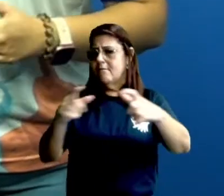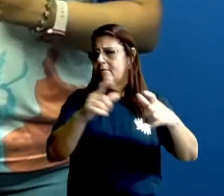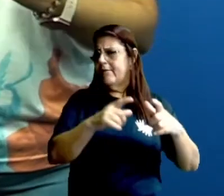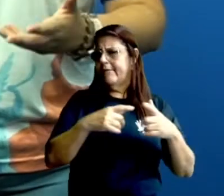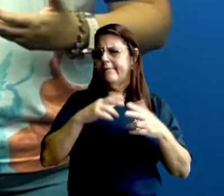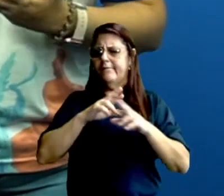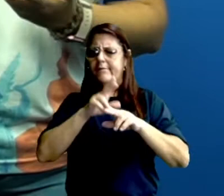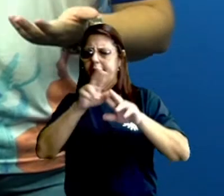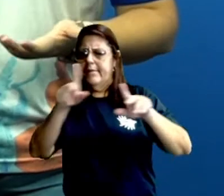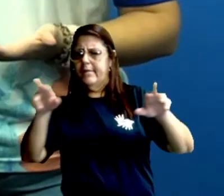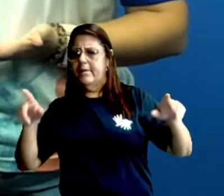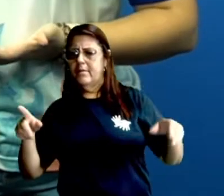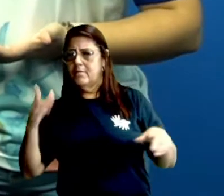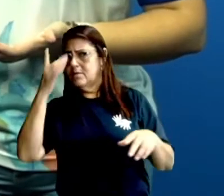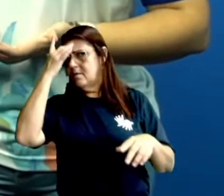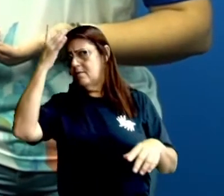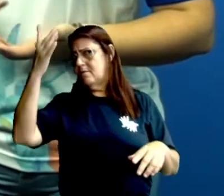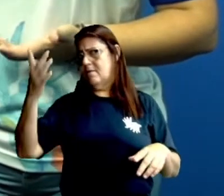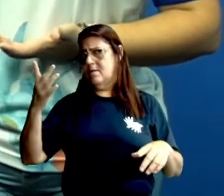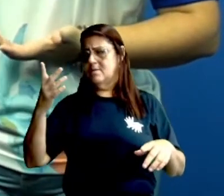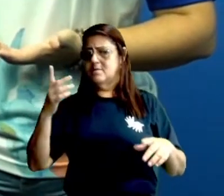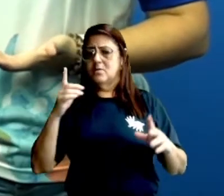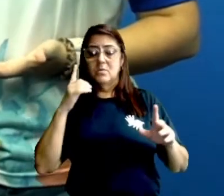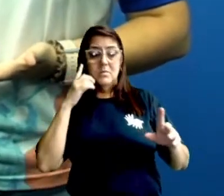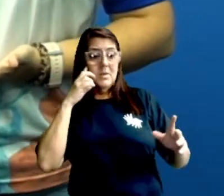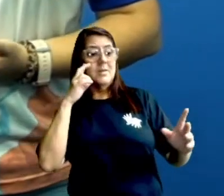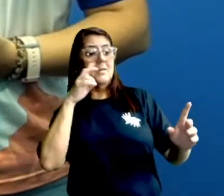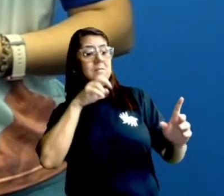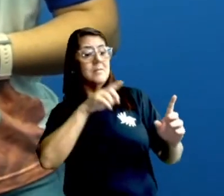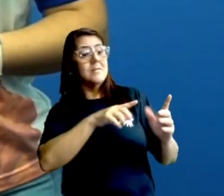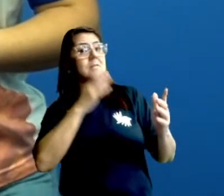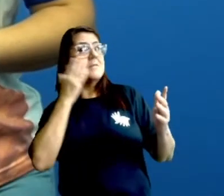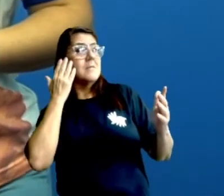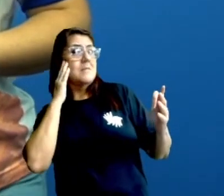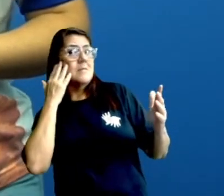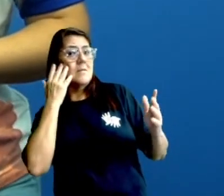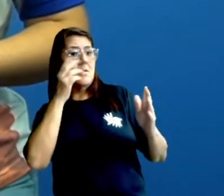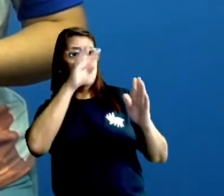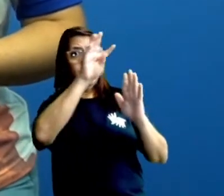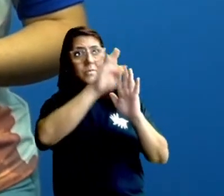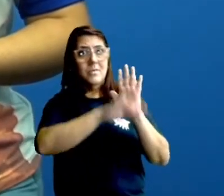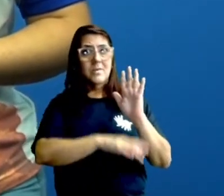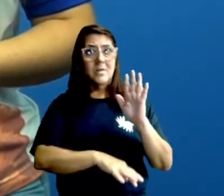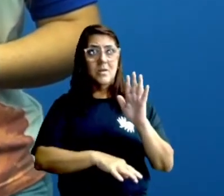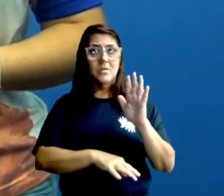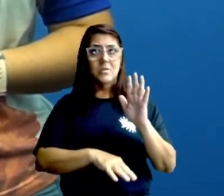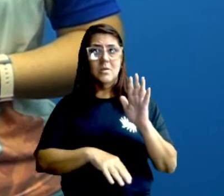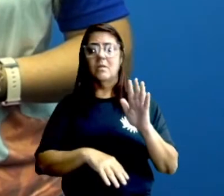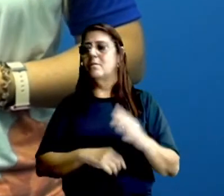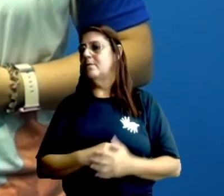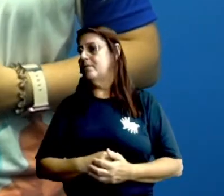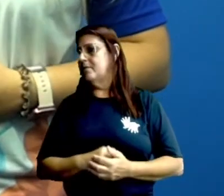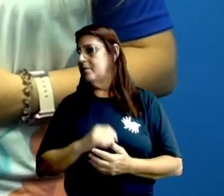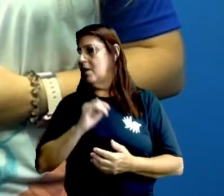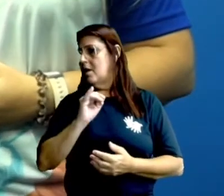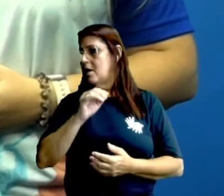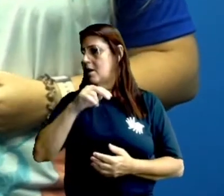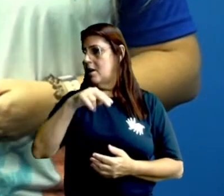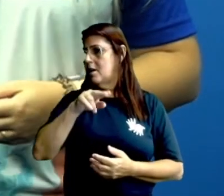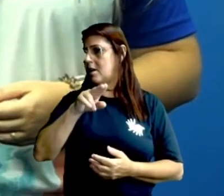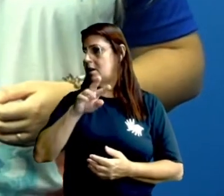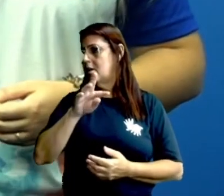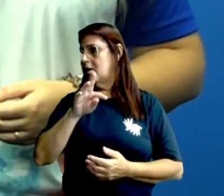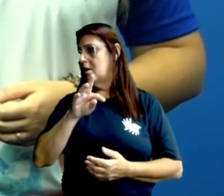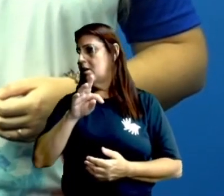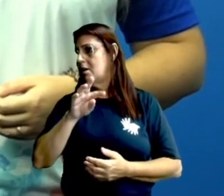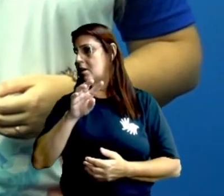lugares. Por isso que é tão fácil identificar. E é um texto que é chamado de instrucional. Tia, por que